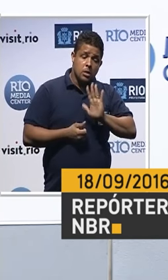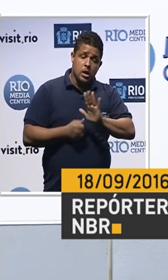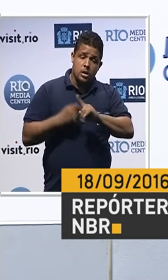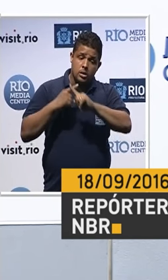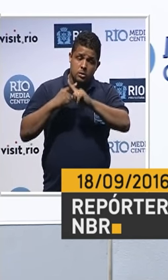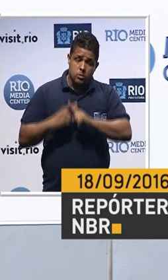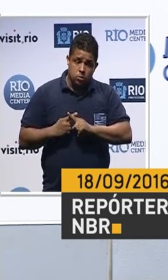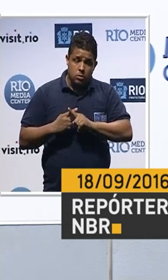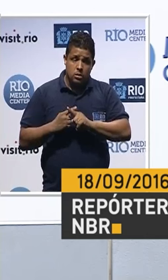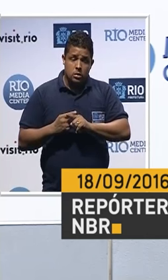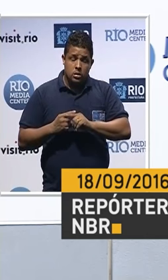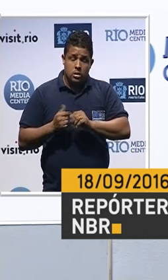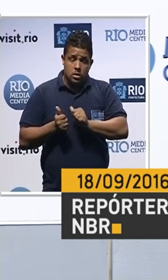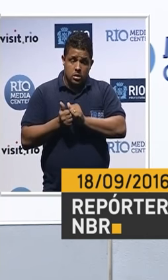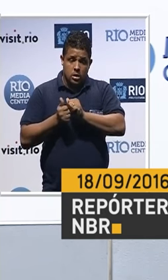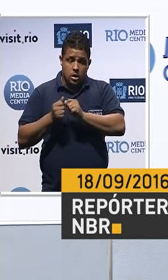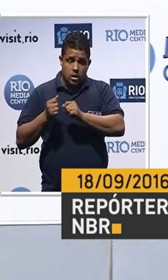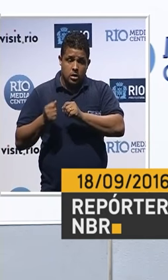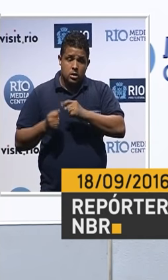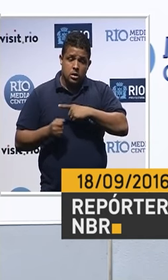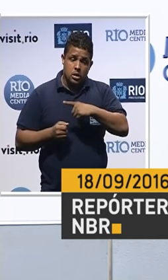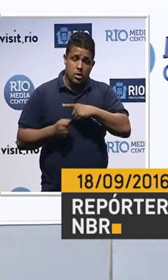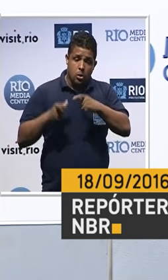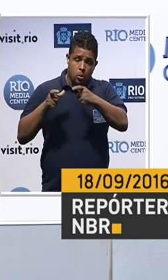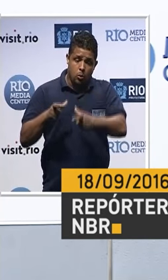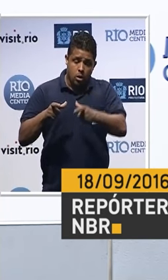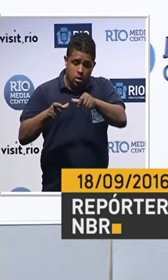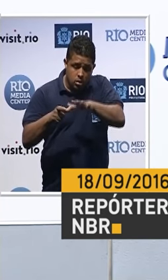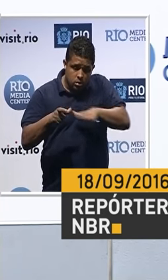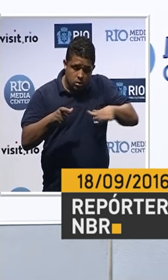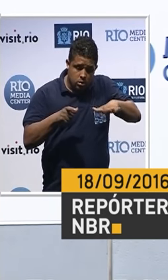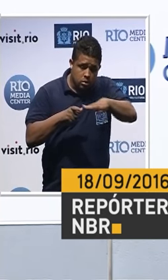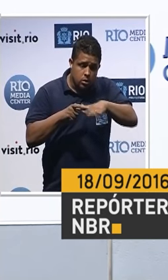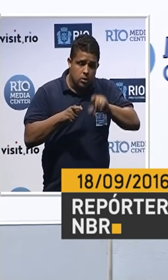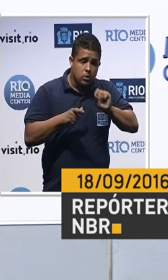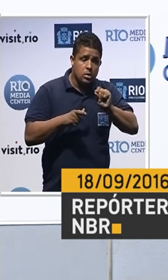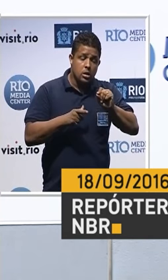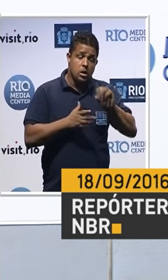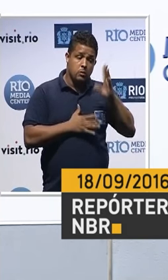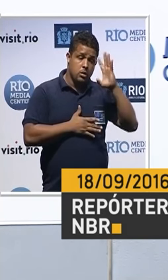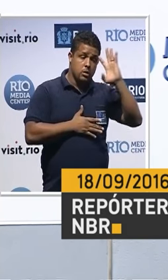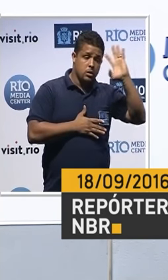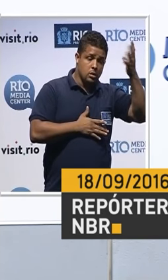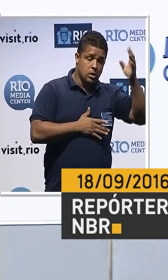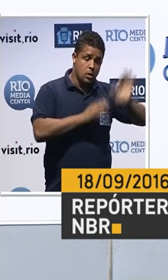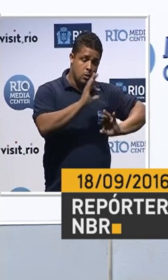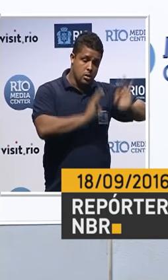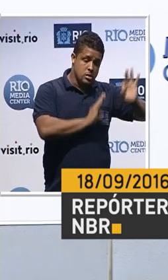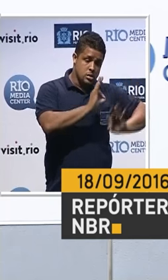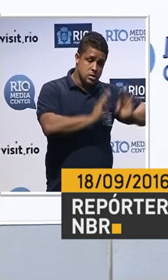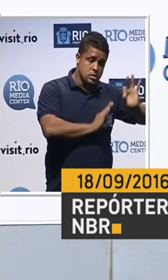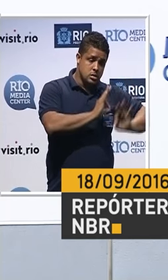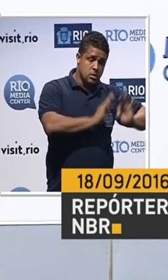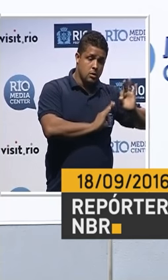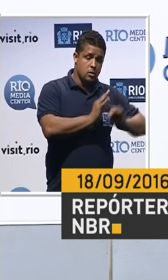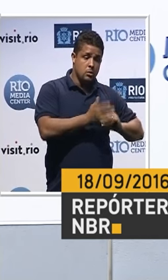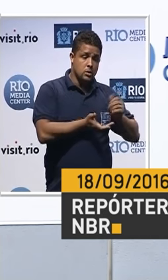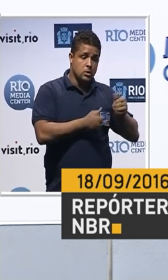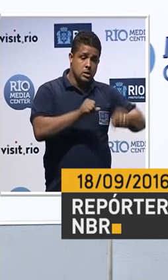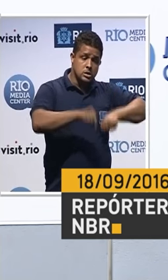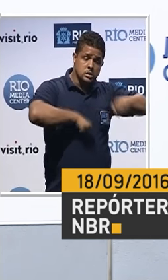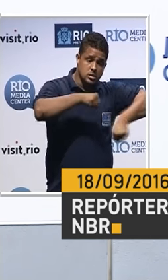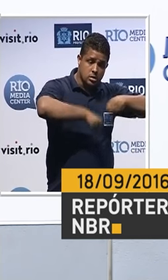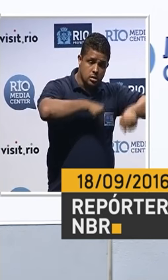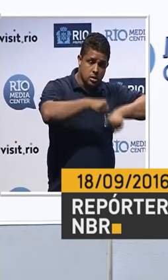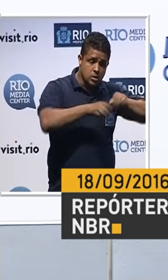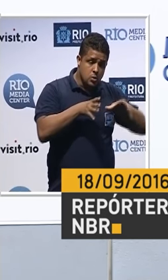à troca do circuito, ao câmbio do circuito, essa era uma decisão da organização da prova, dos organizadores, da União